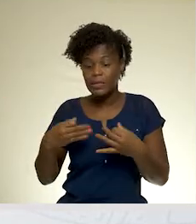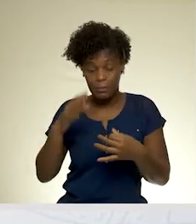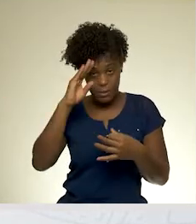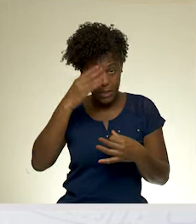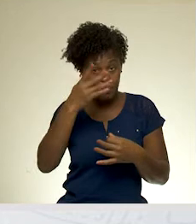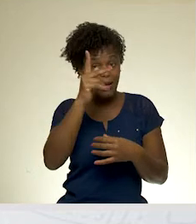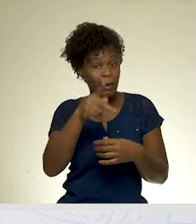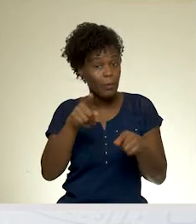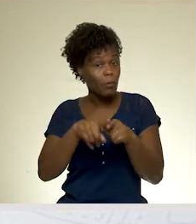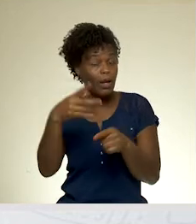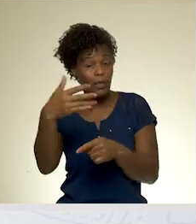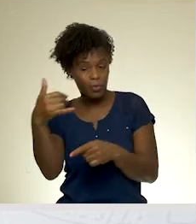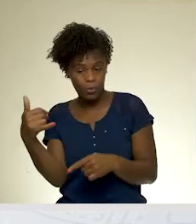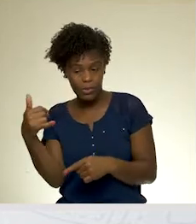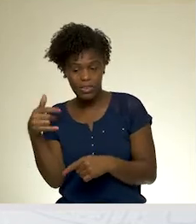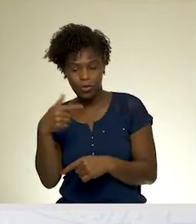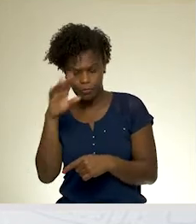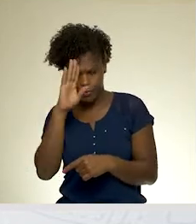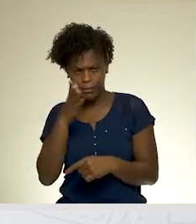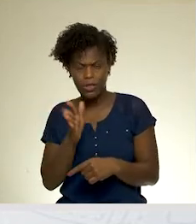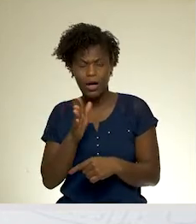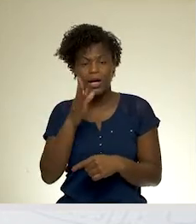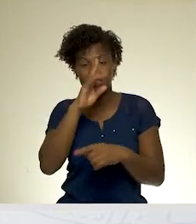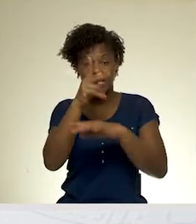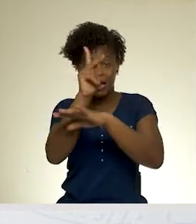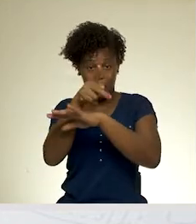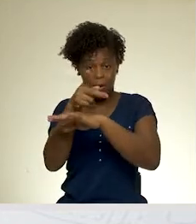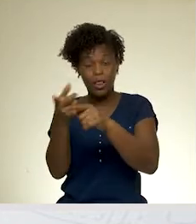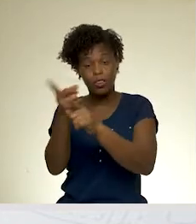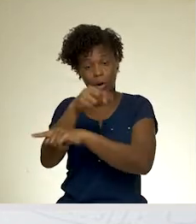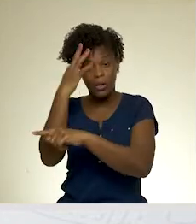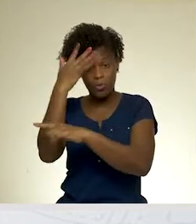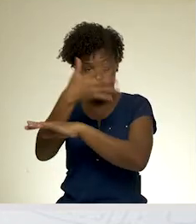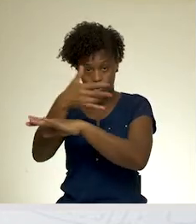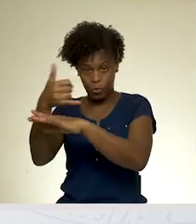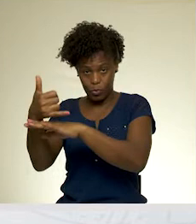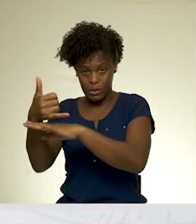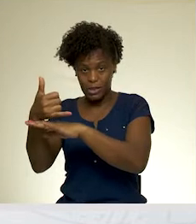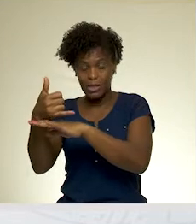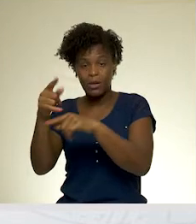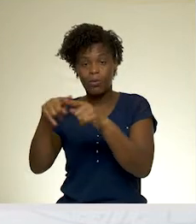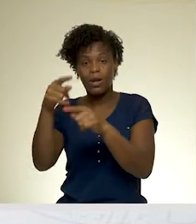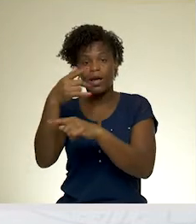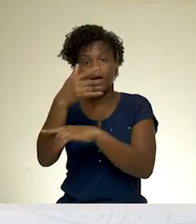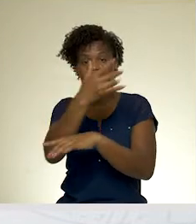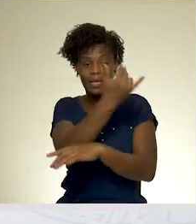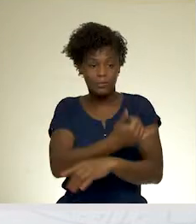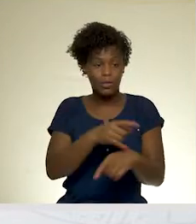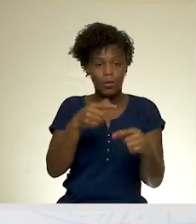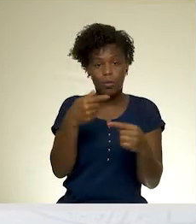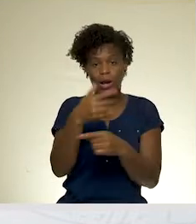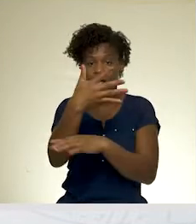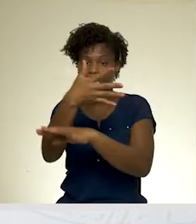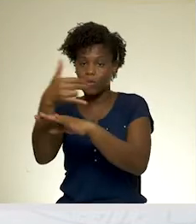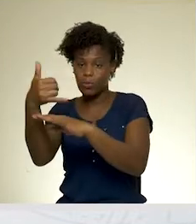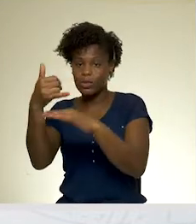12, certo? Então, substituindo k pelo seu valor, ficamos com y igual a 12 sobre